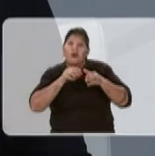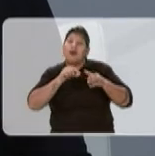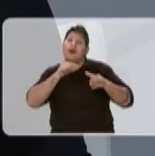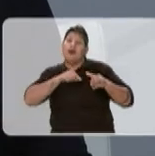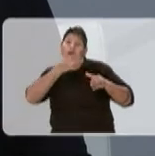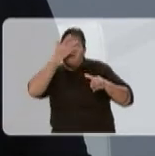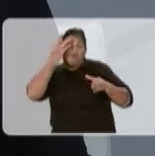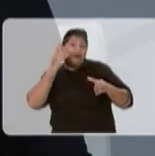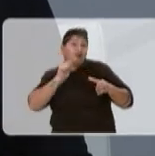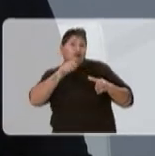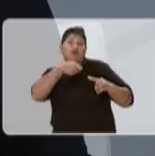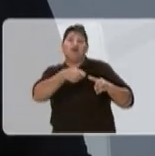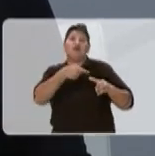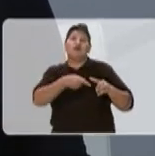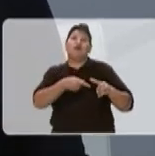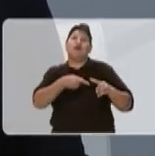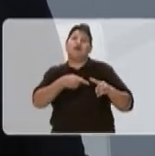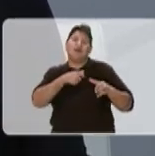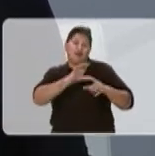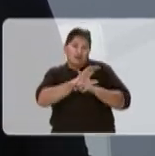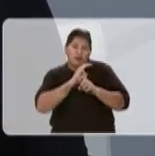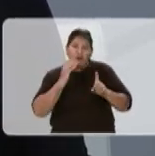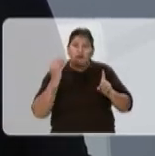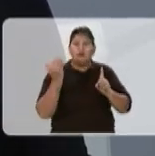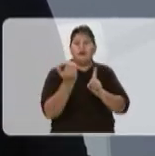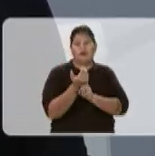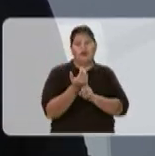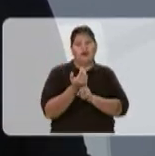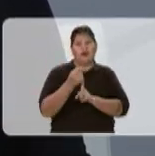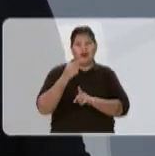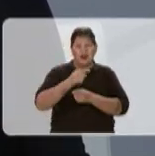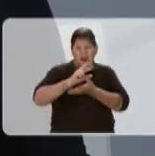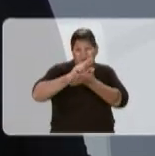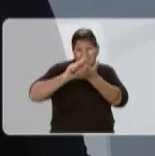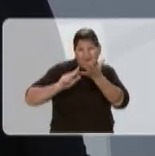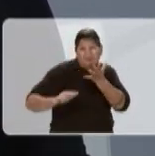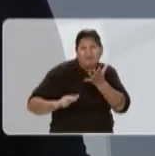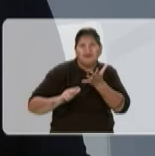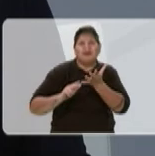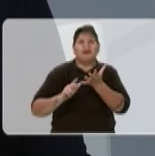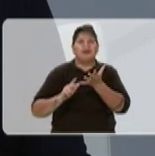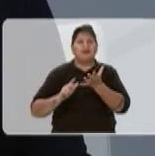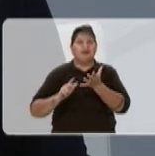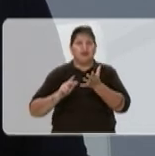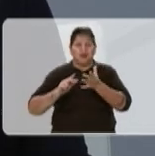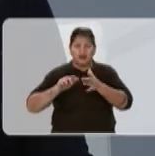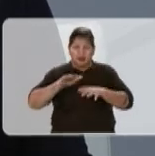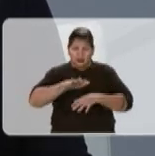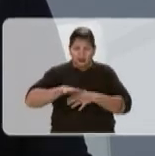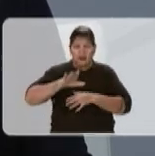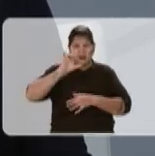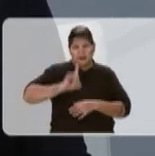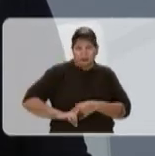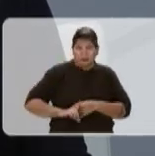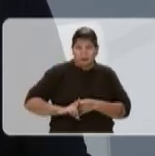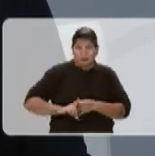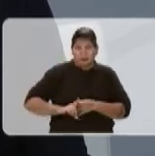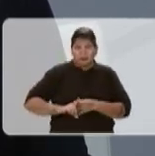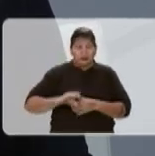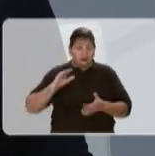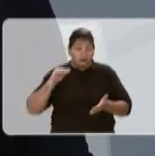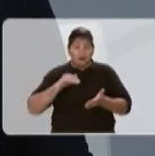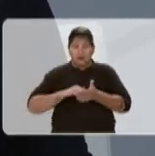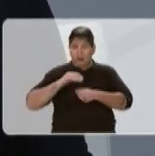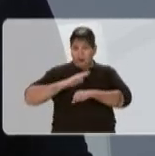essas pessoas, dessa grande comunidade, dessa grande diversidade na área da